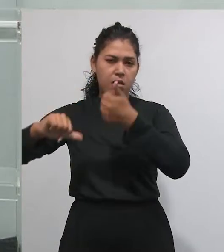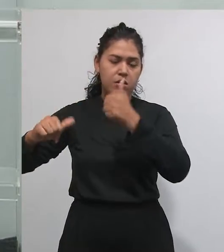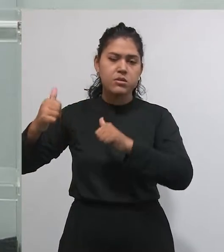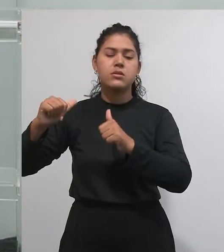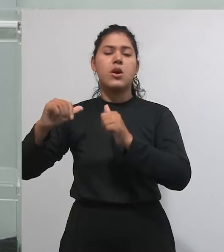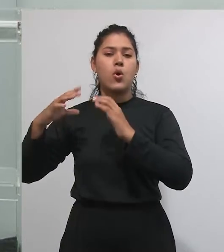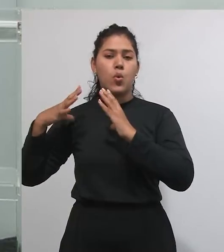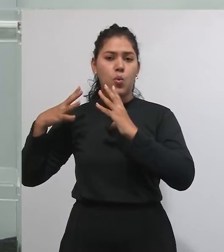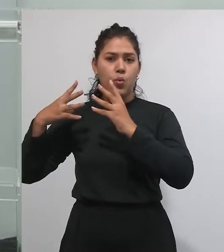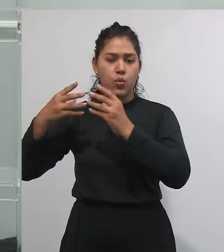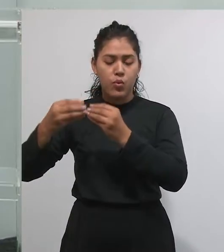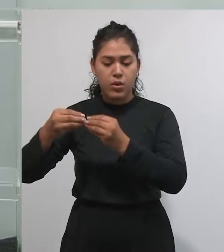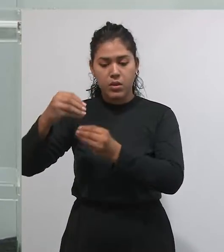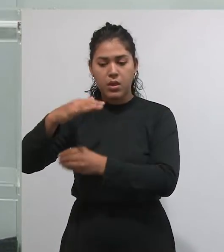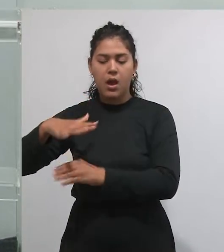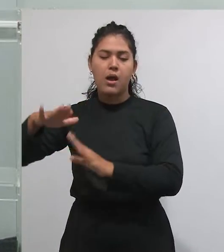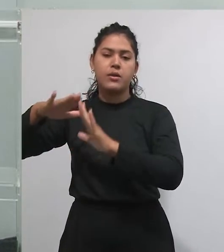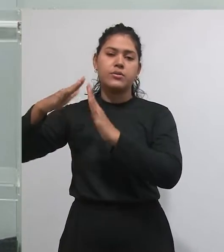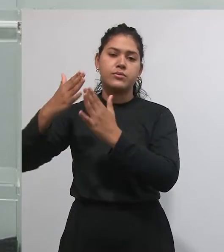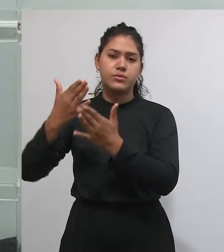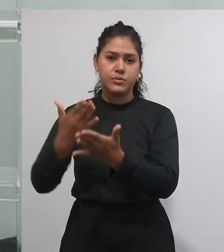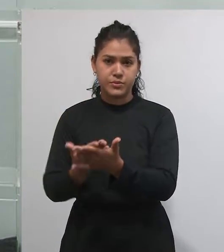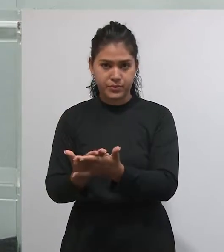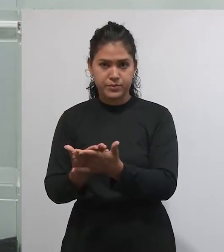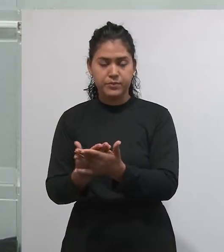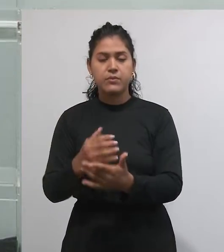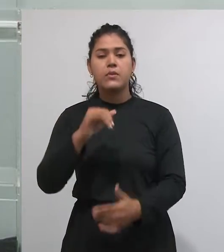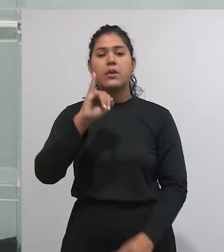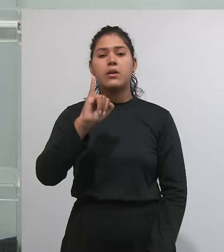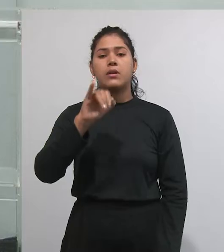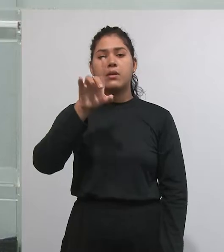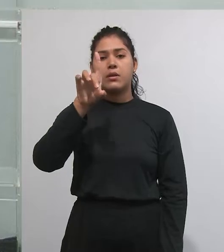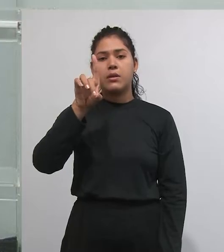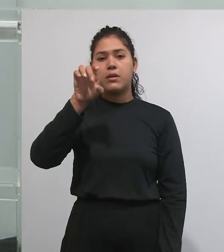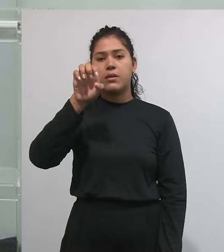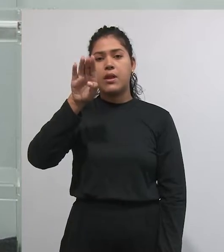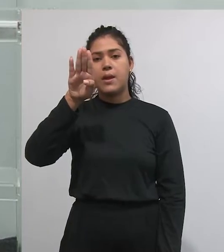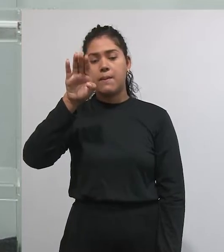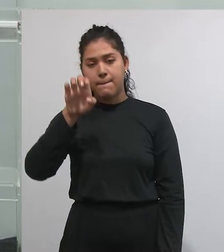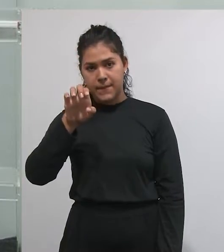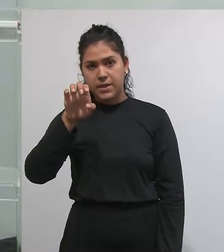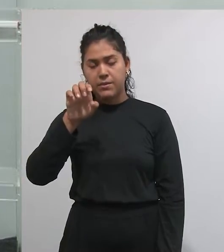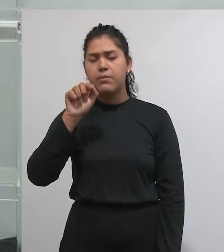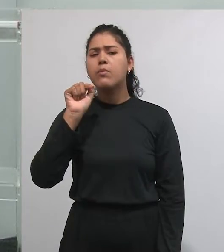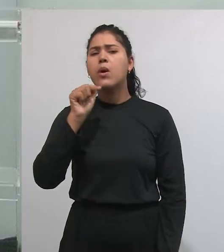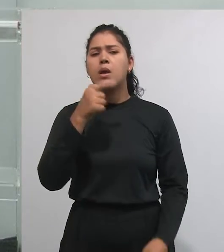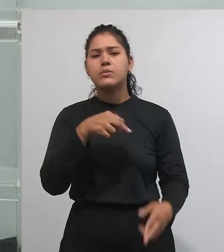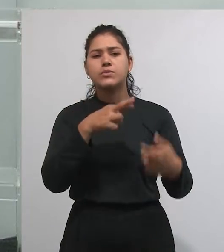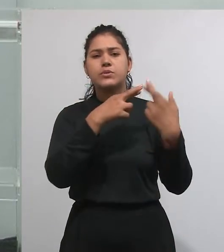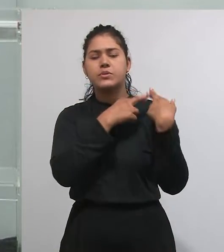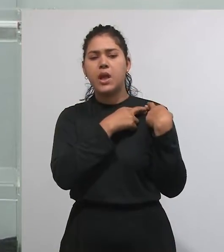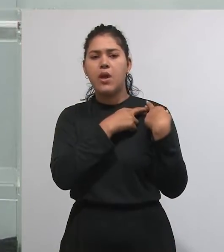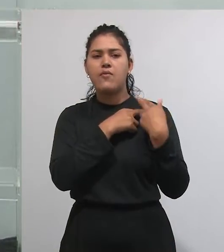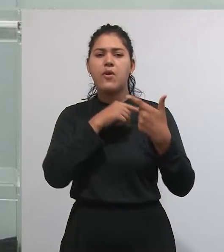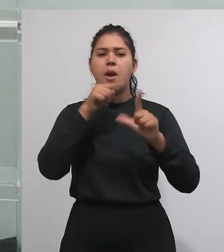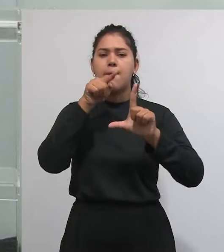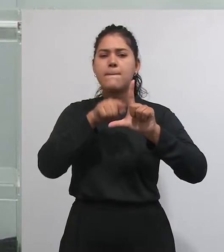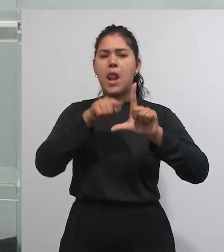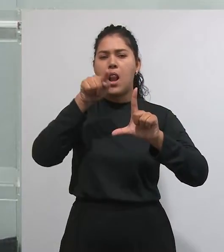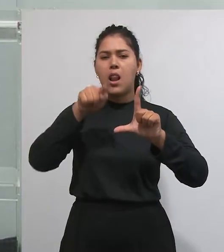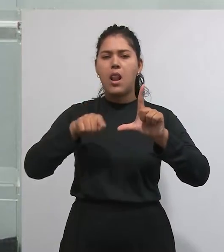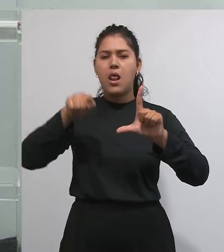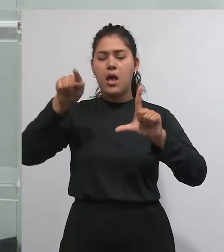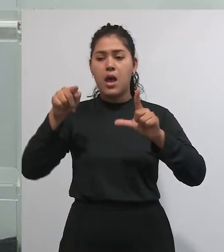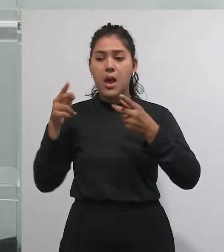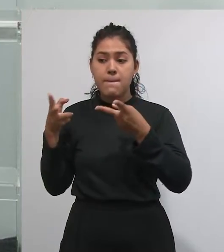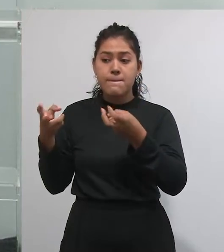o Índice de Desenvolvimento da Educação Básica. Então, o IDEB é o Índice de Desenvolvimento da Educação Básica. E ele, sim, vai tratar